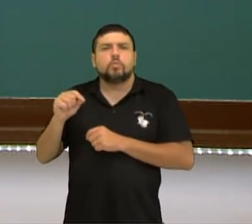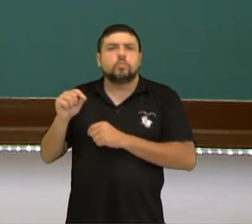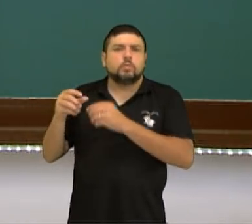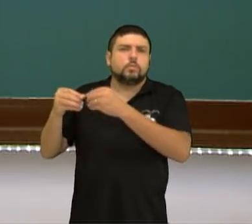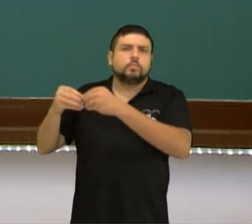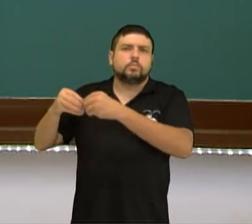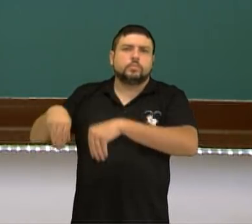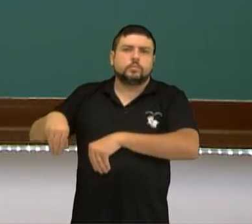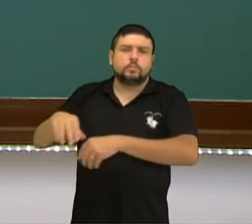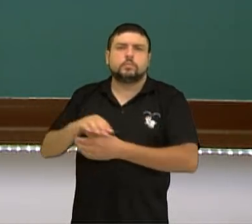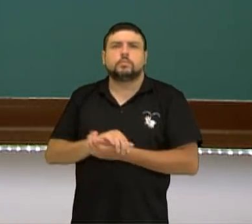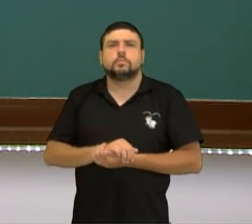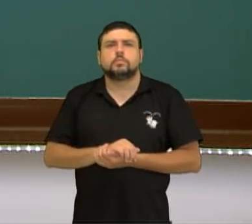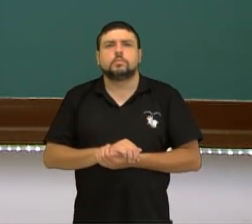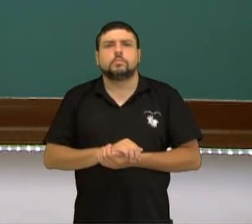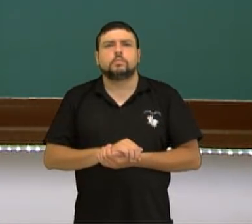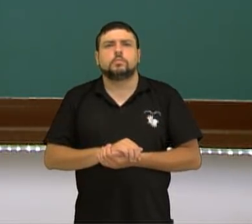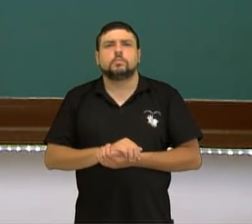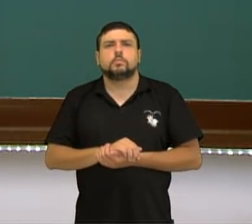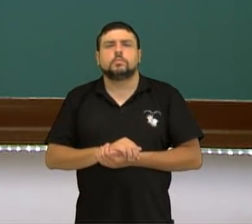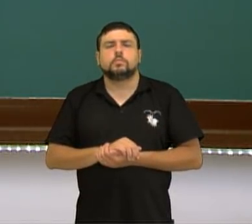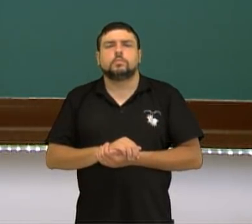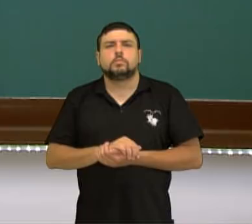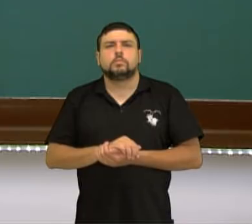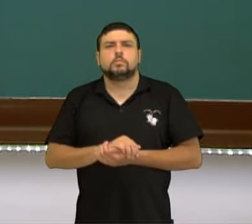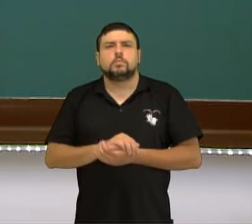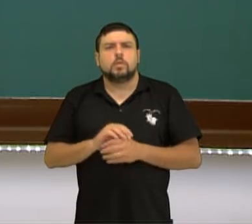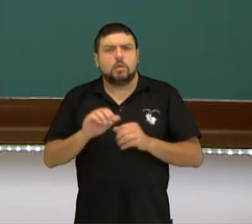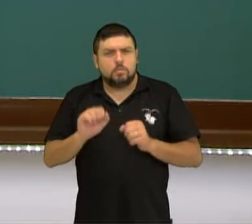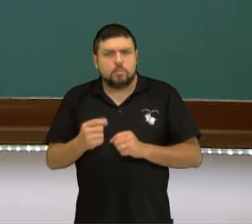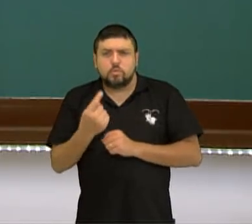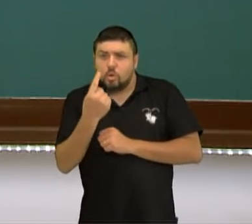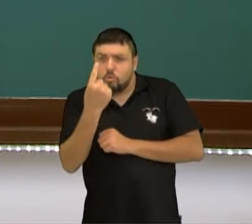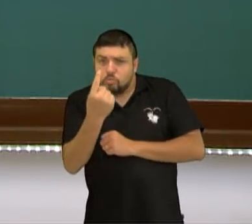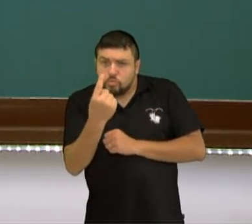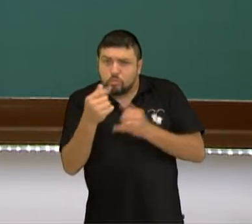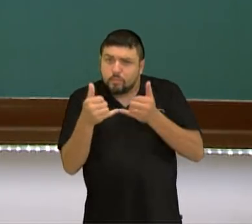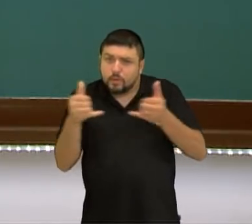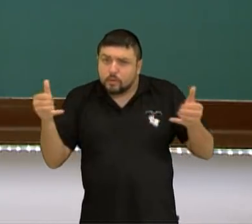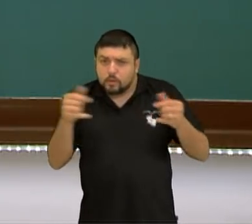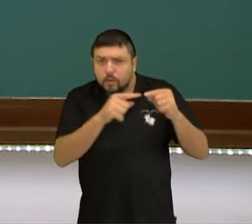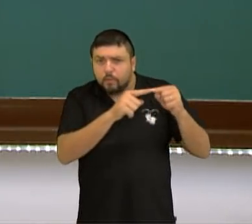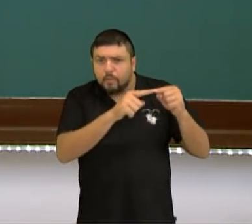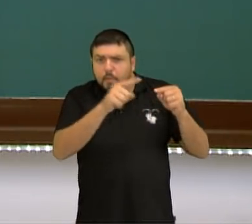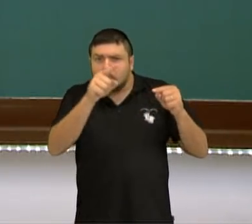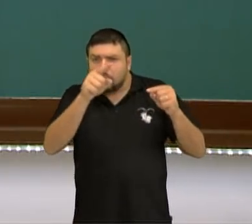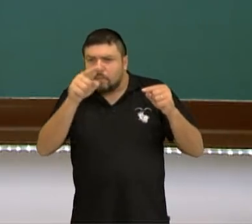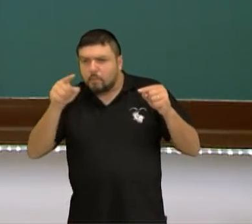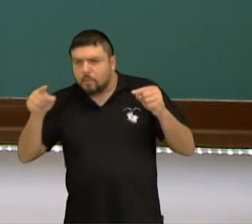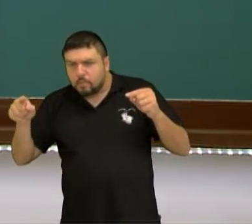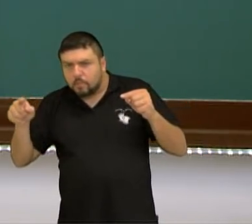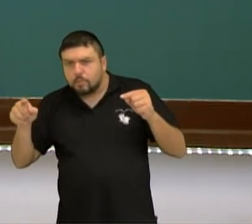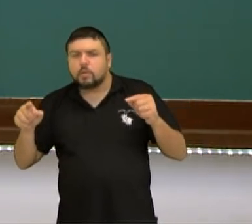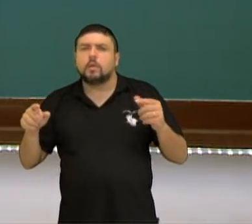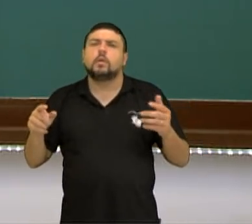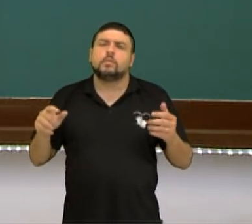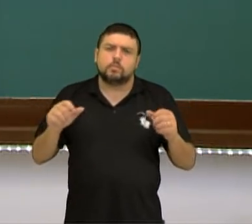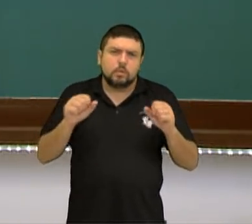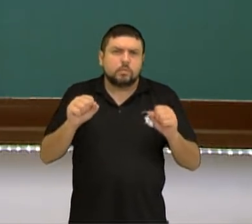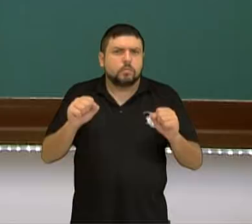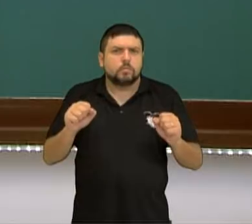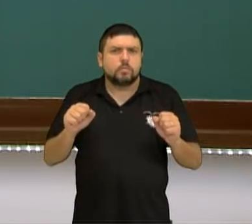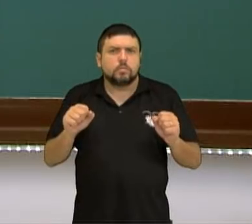prejuízo. Então, prof, eu posso representar as duas coisas numa única linha? Pode. É a análise do período. O intervalo é o